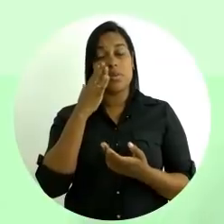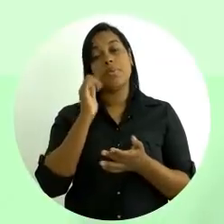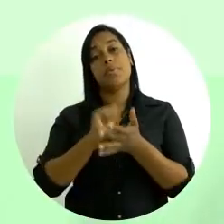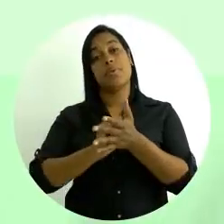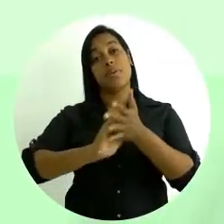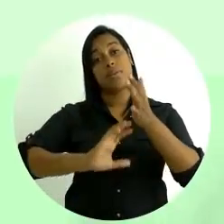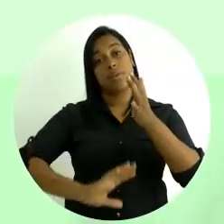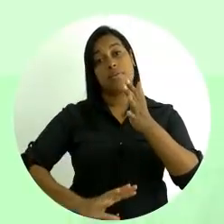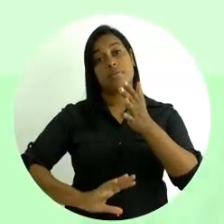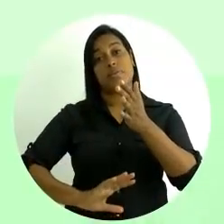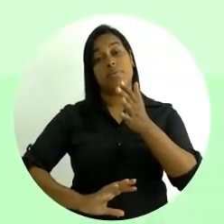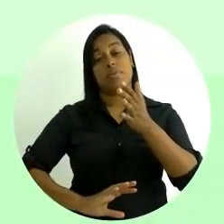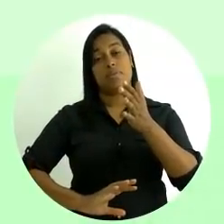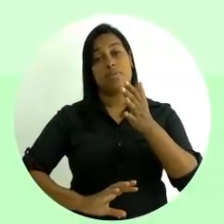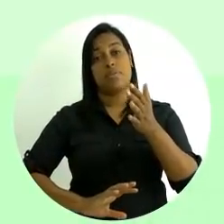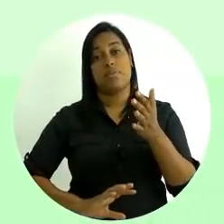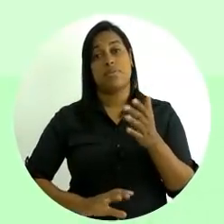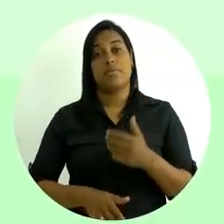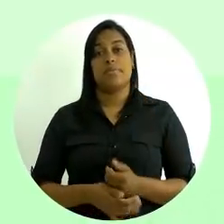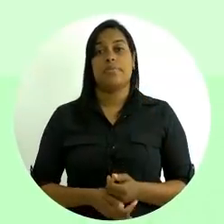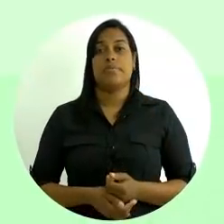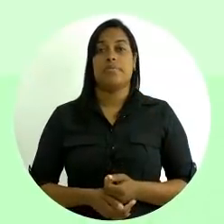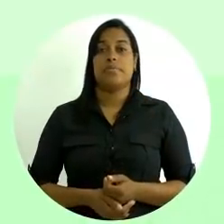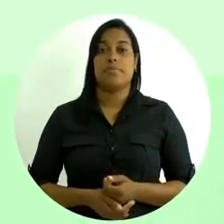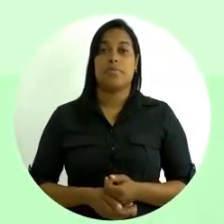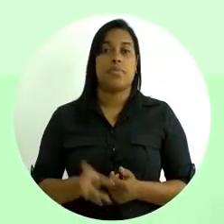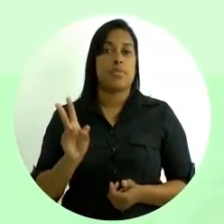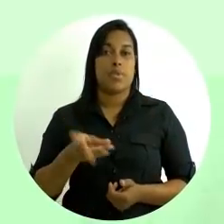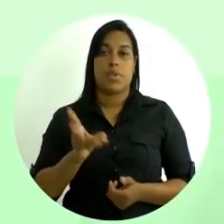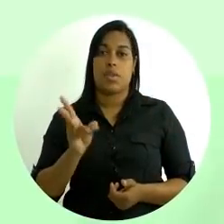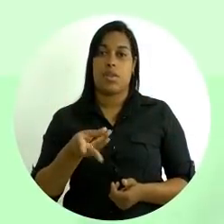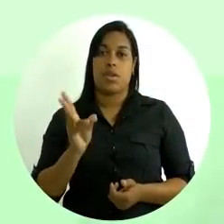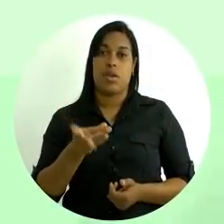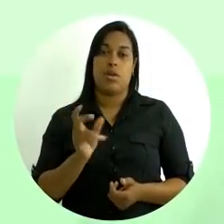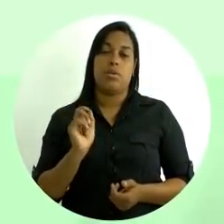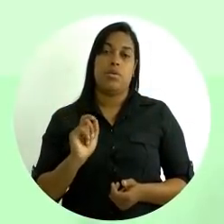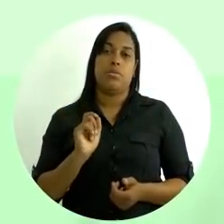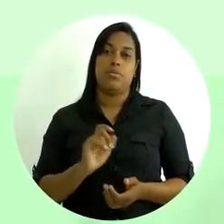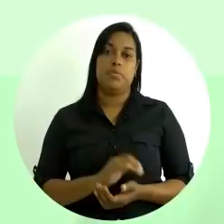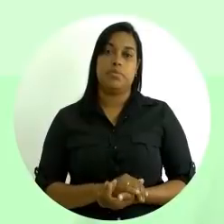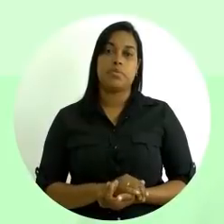de atividade que eu acabei de falar, elas